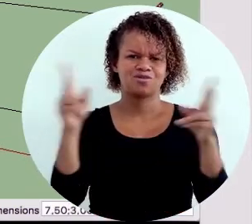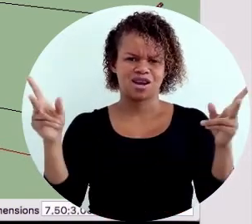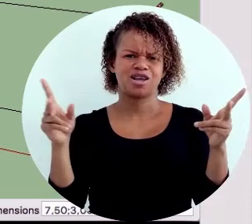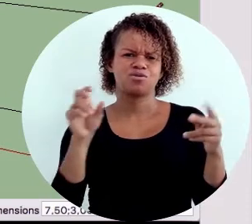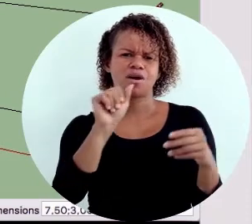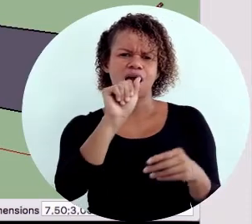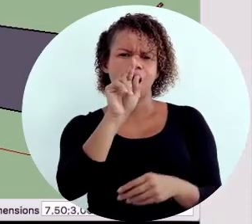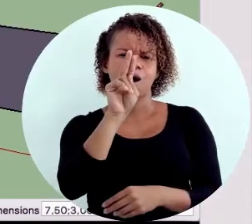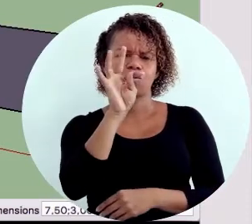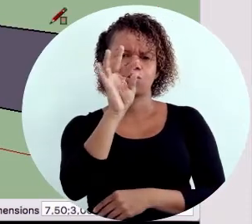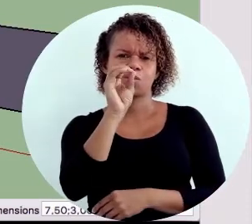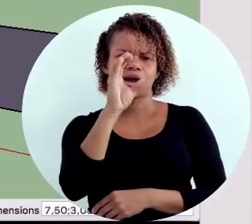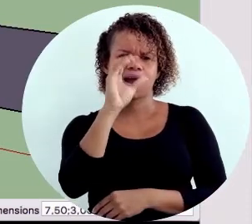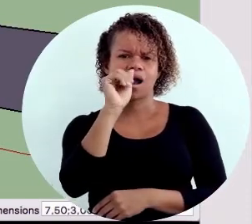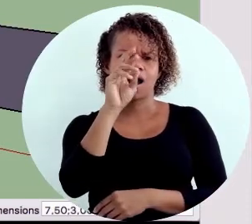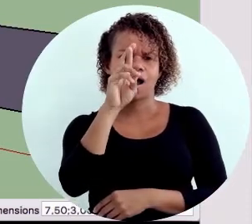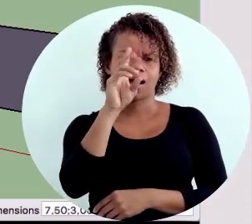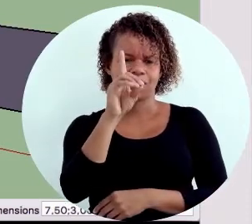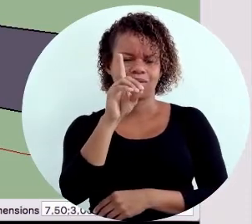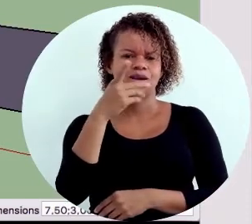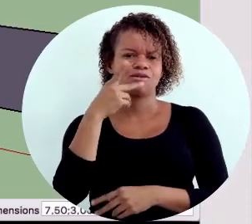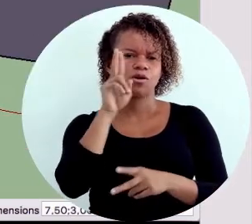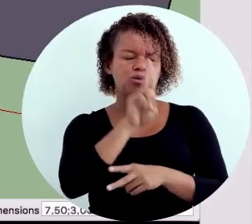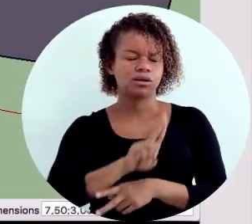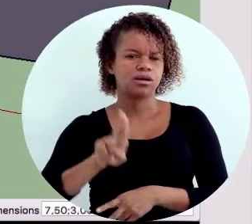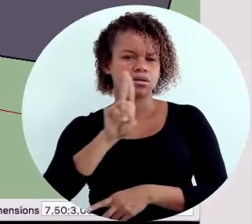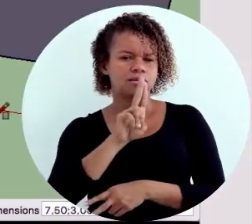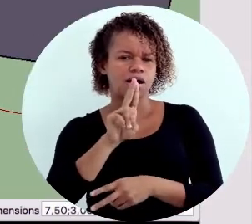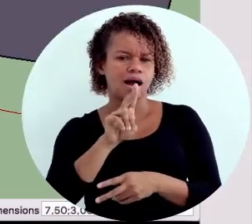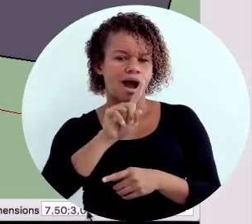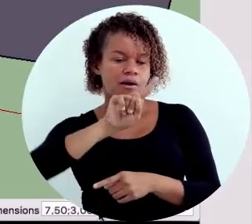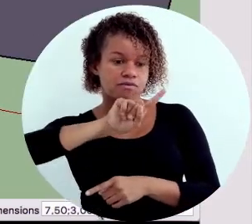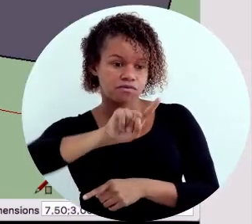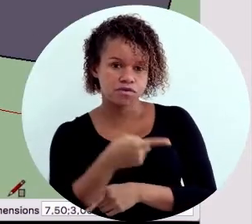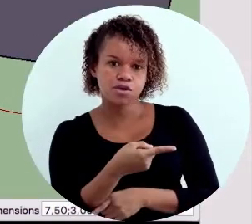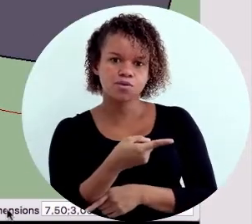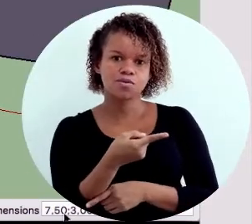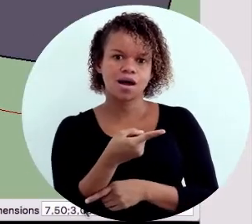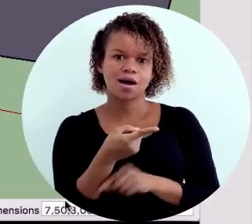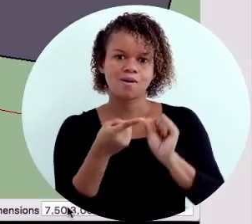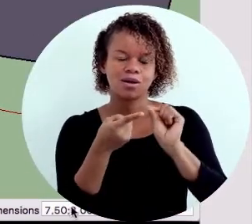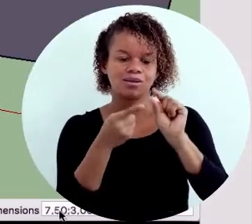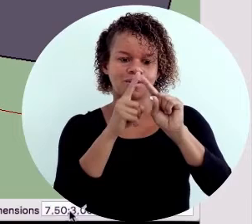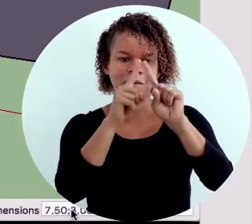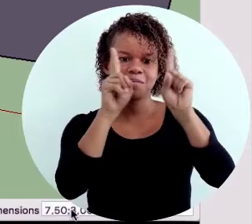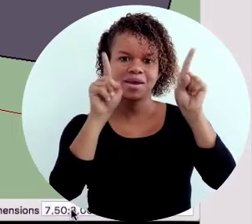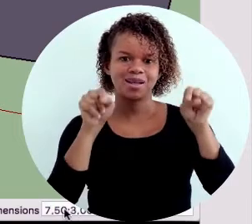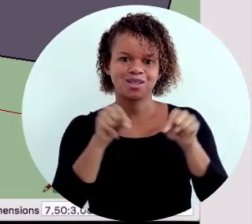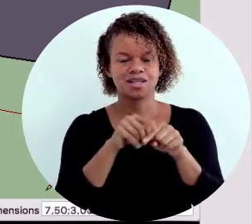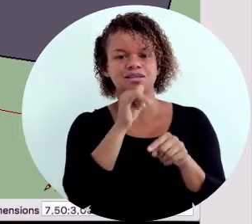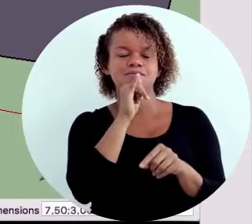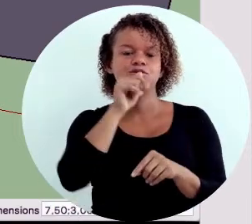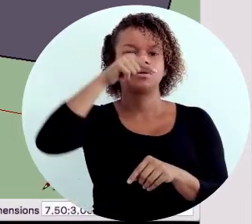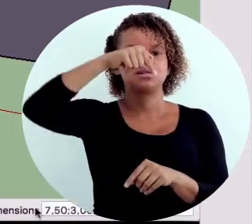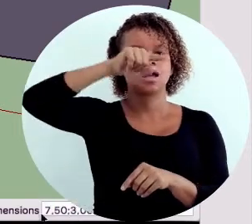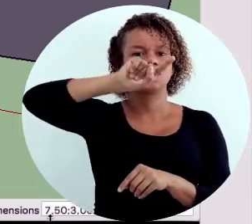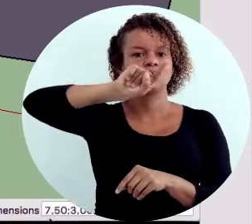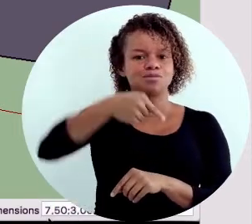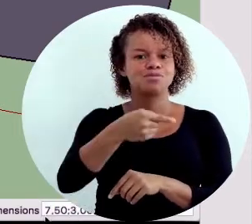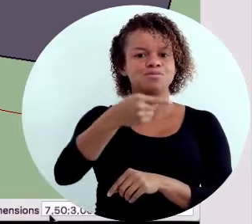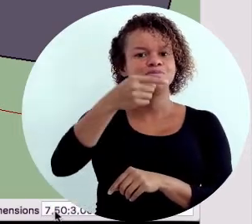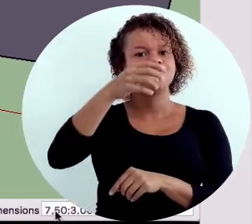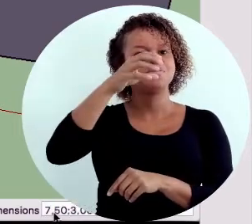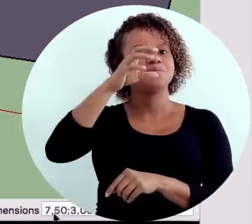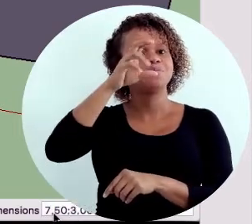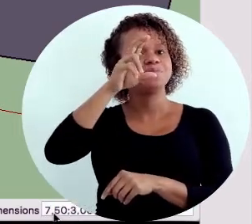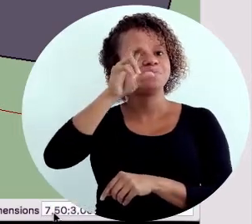Diferente do AutoCAD, nós vamos notar aqui que eu vou utilizar a vírgula quando eu tenho uma medida como 7,5 e o